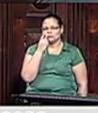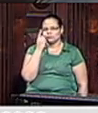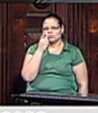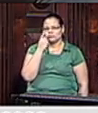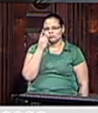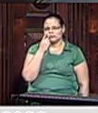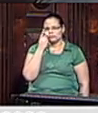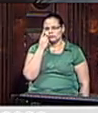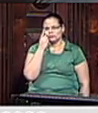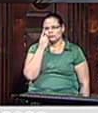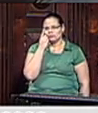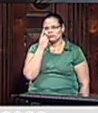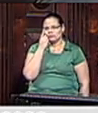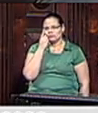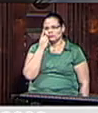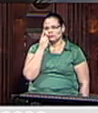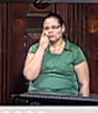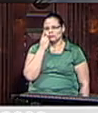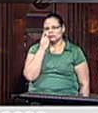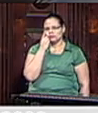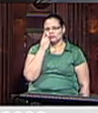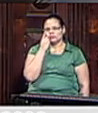Albertassi está impedido porque é um dos autores.